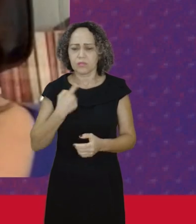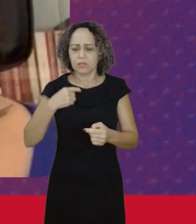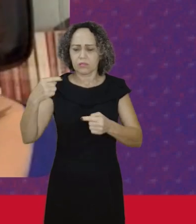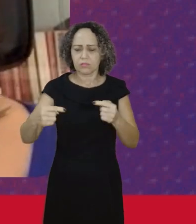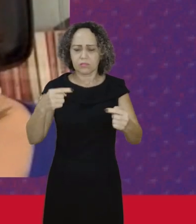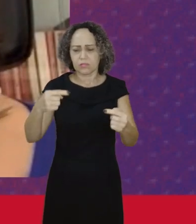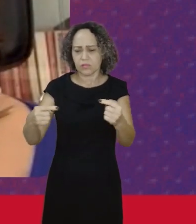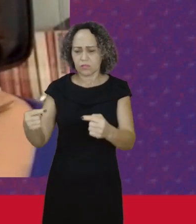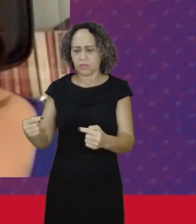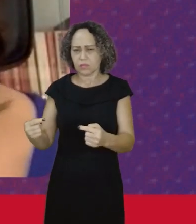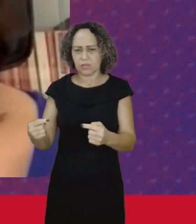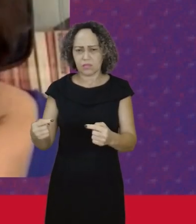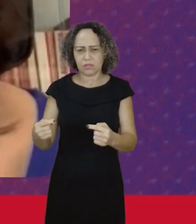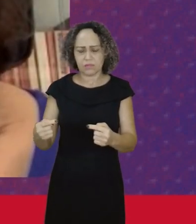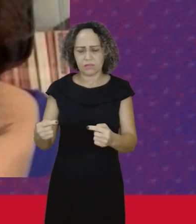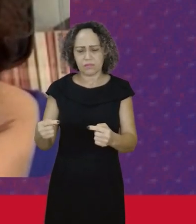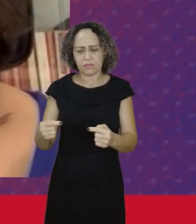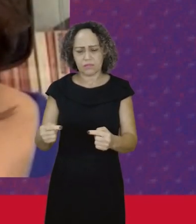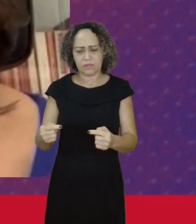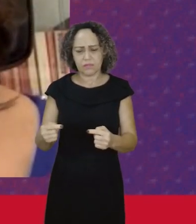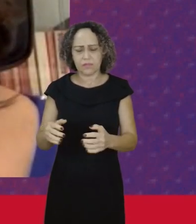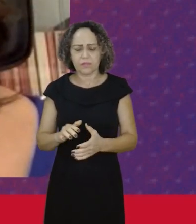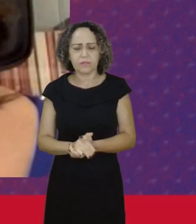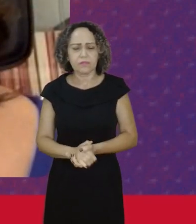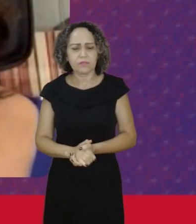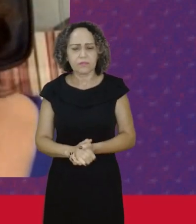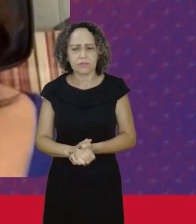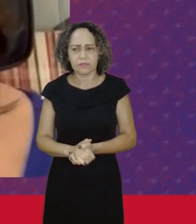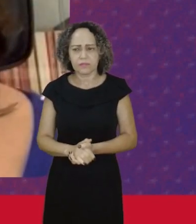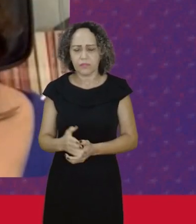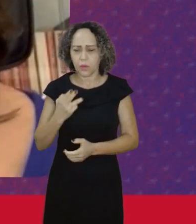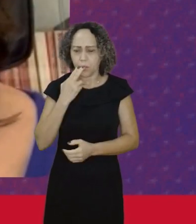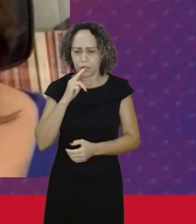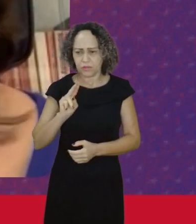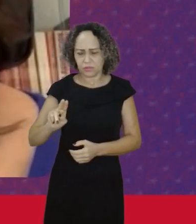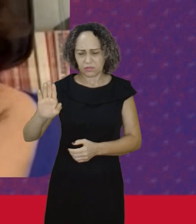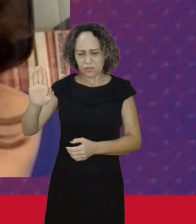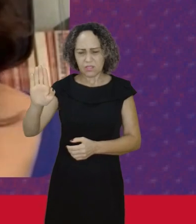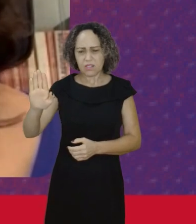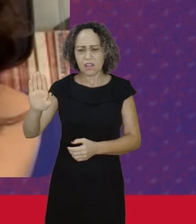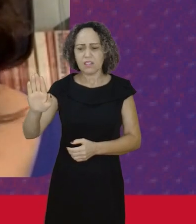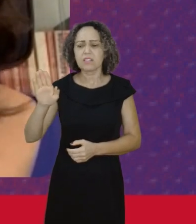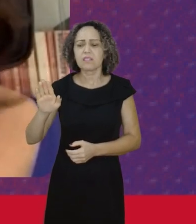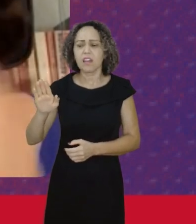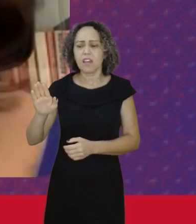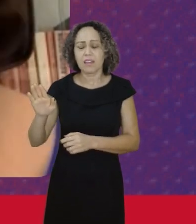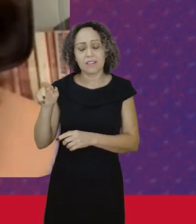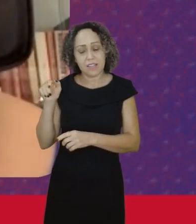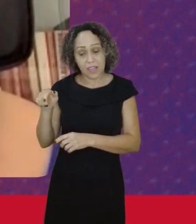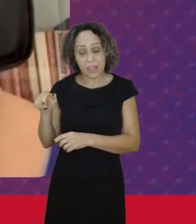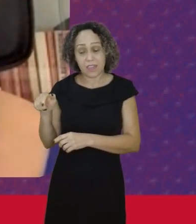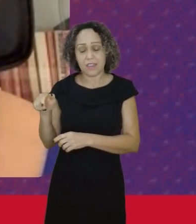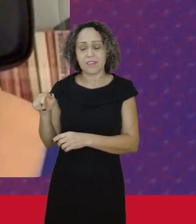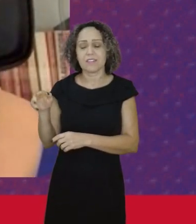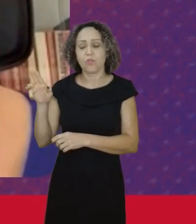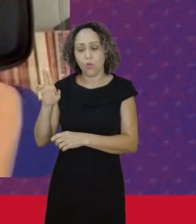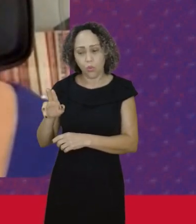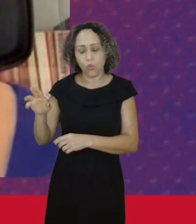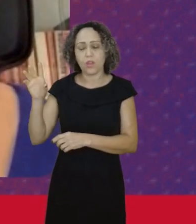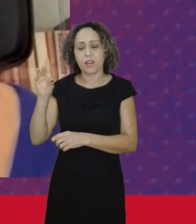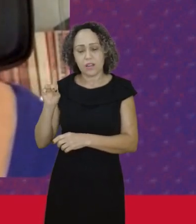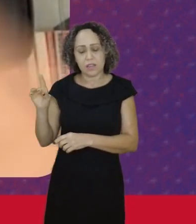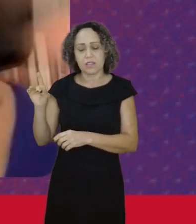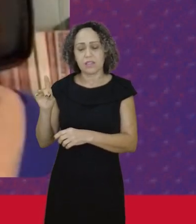si. Os nazistas usaram da ciência para eliminar os judeus e